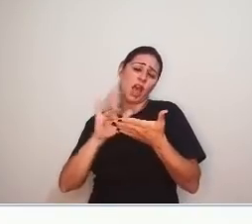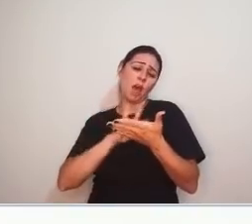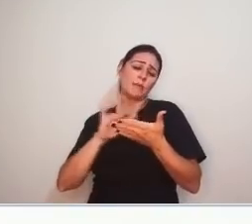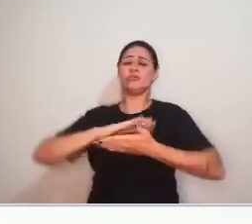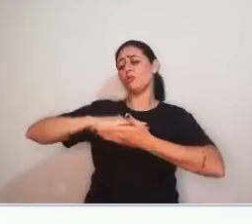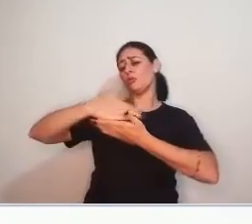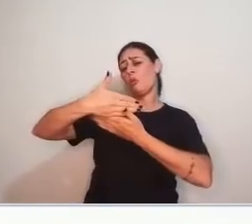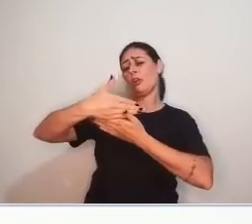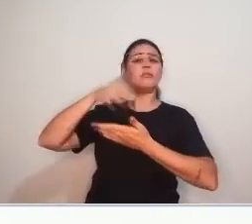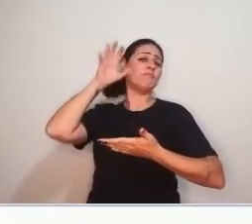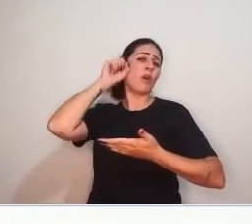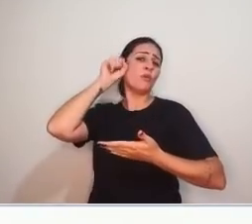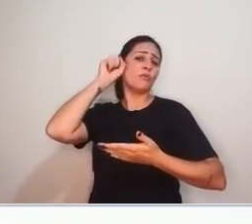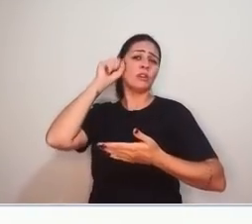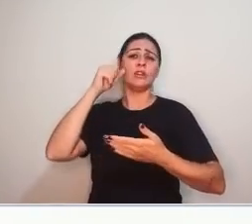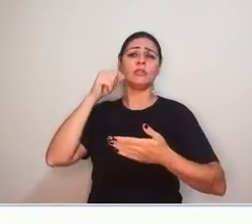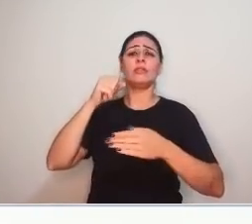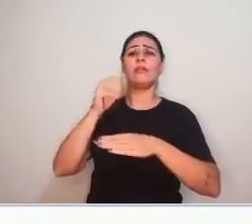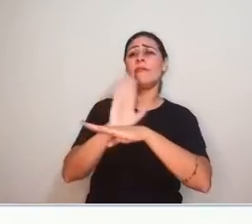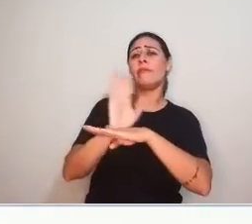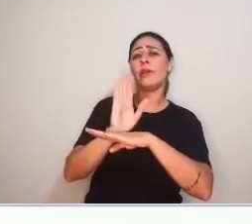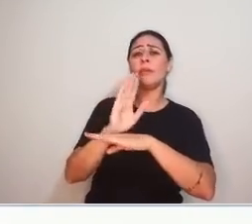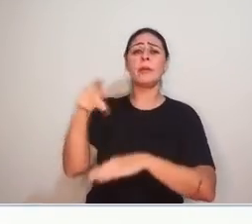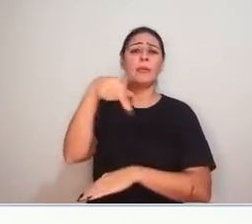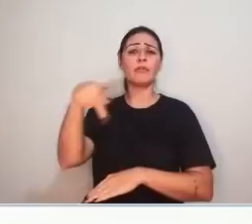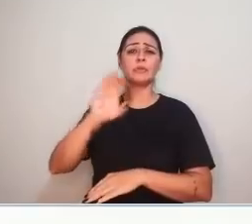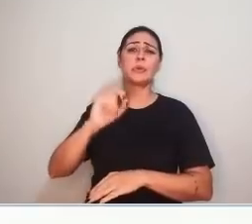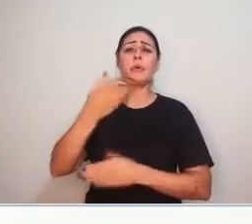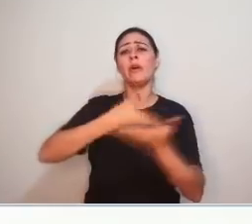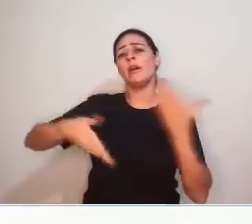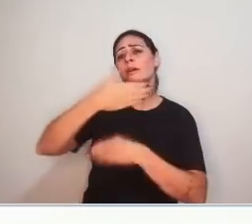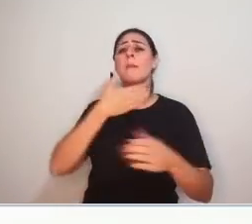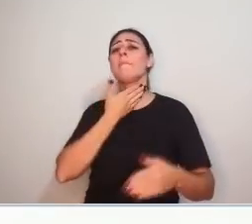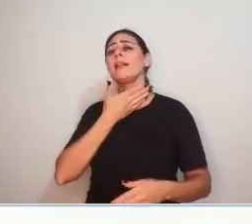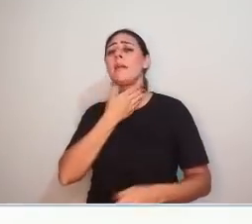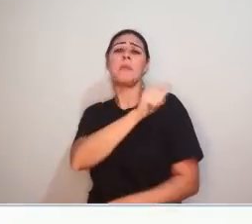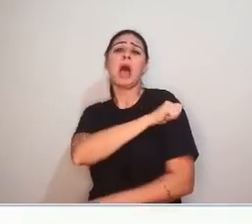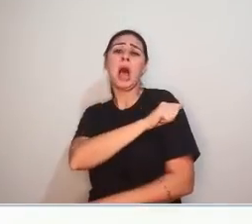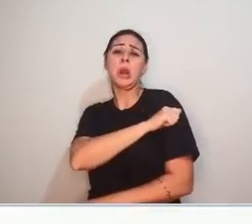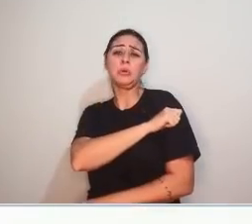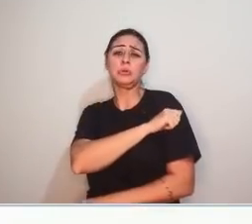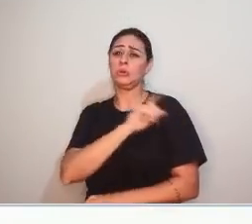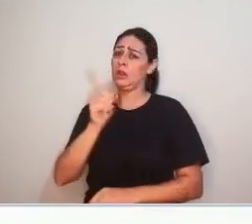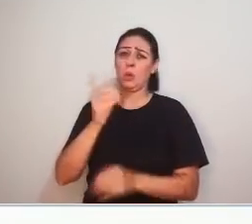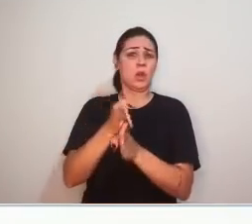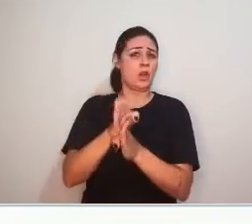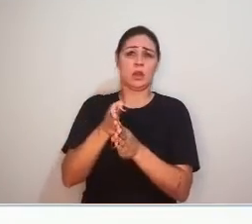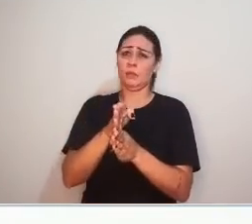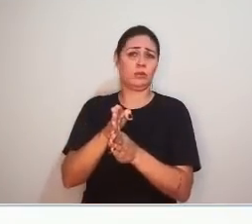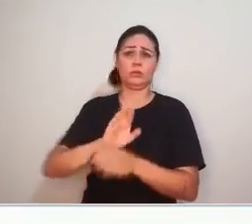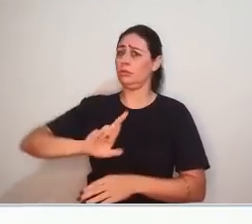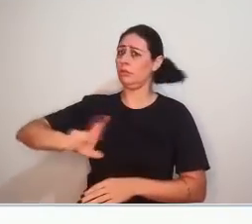ou no computador, e ouvindo ali um vídeo do professor ou conversando com os coleguinhas, isso não é ensino híbrido. Isso é um aluno